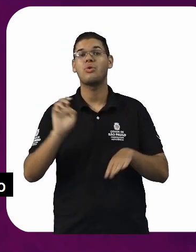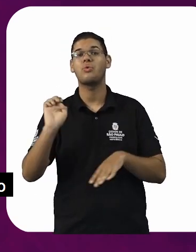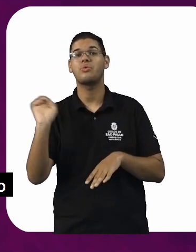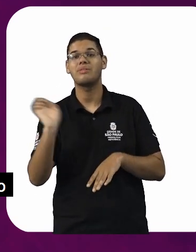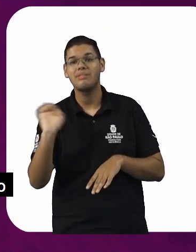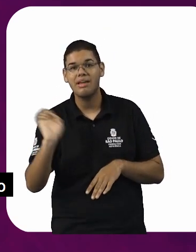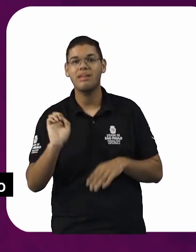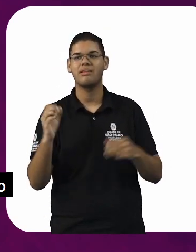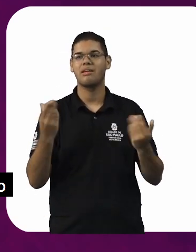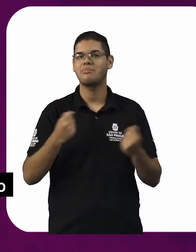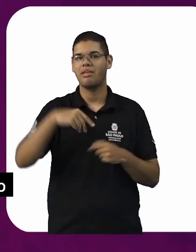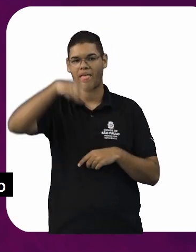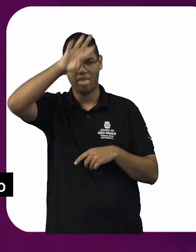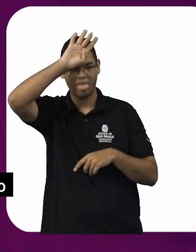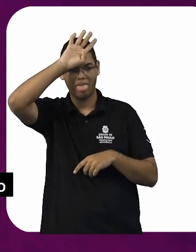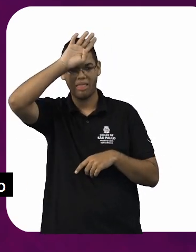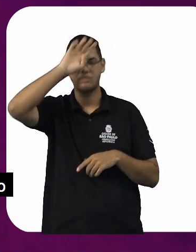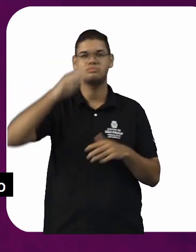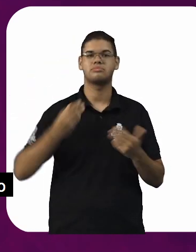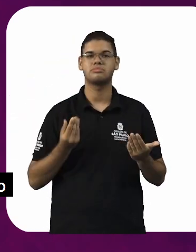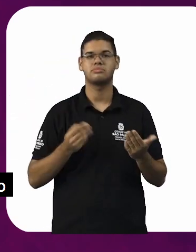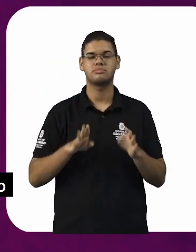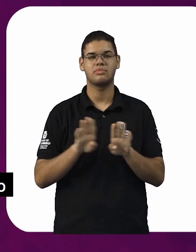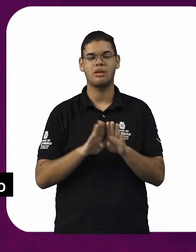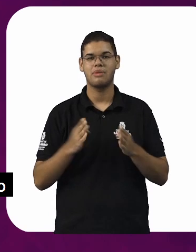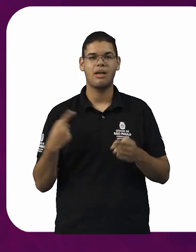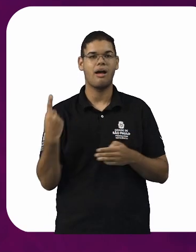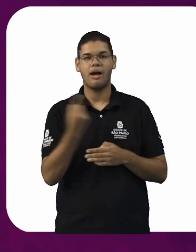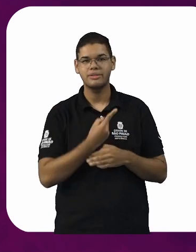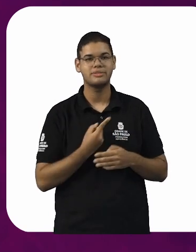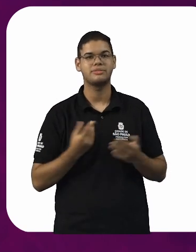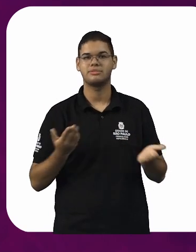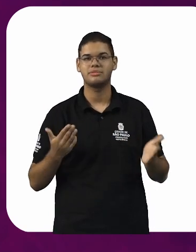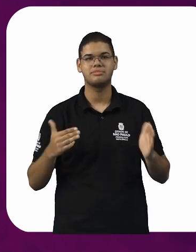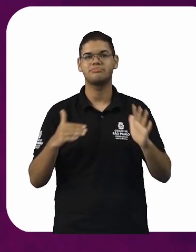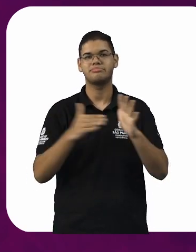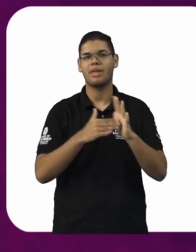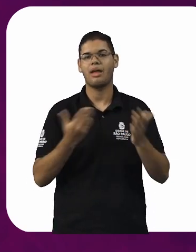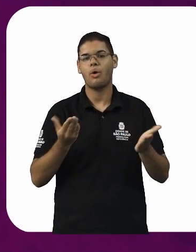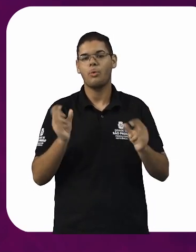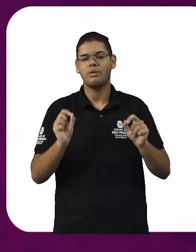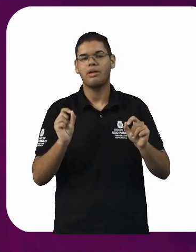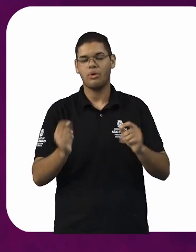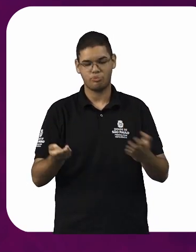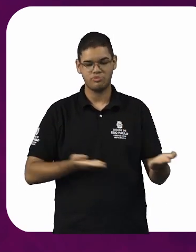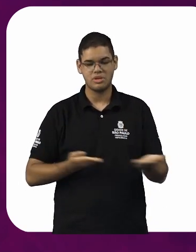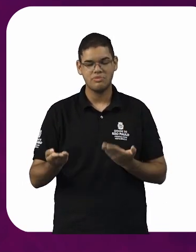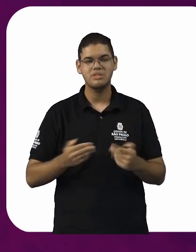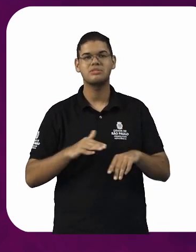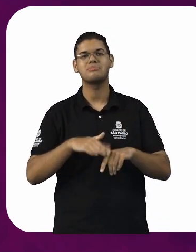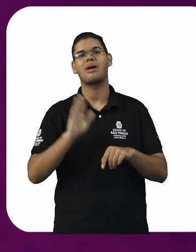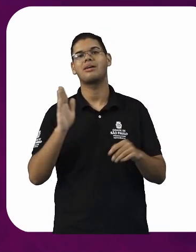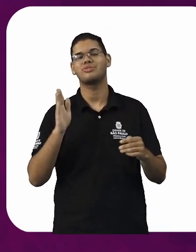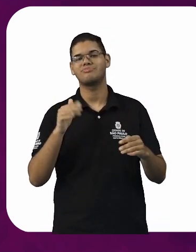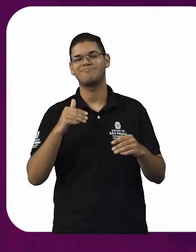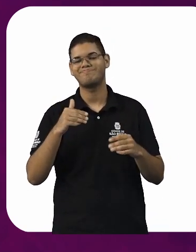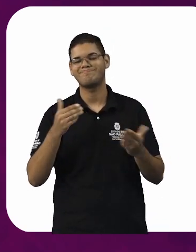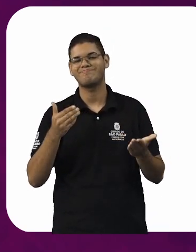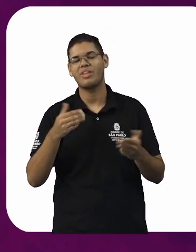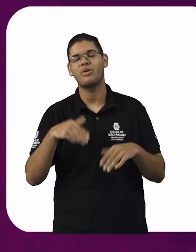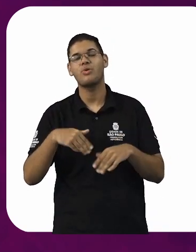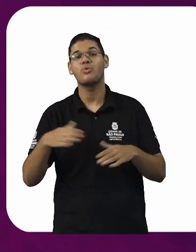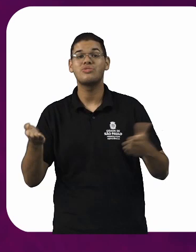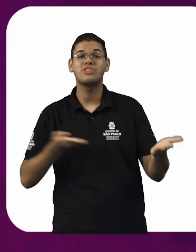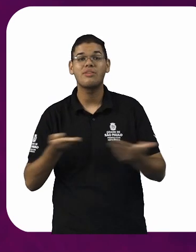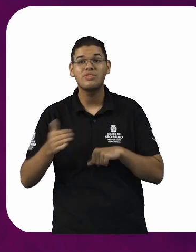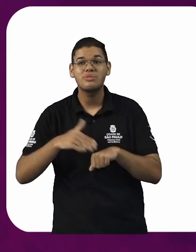lésbica dita masculinizada, com 1000 aspas, a gente acaba sendo relegado a serviços mais precários, como o telemarketing. Tem